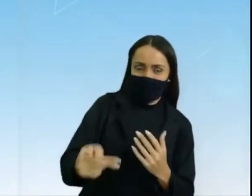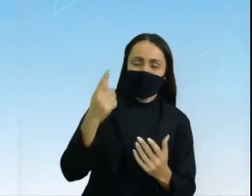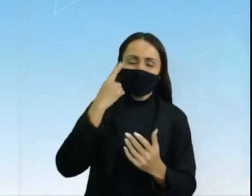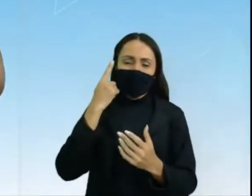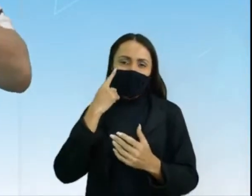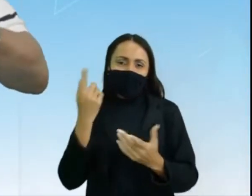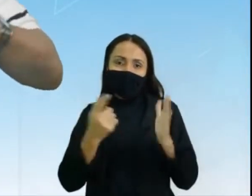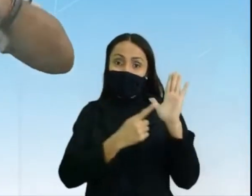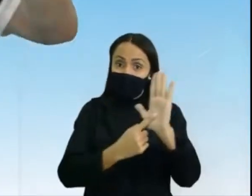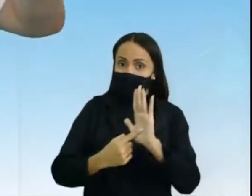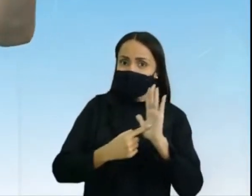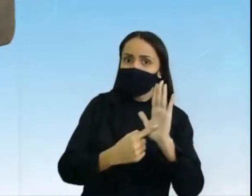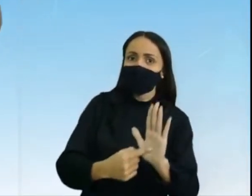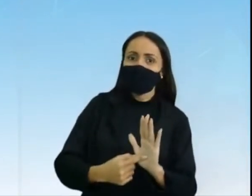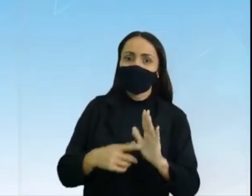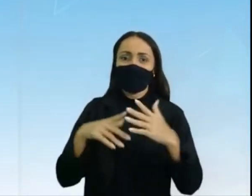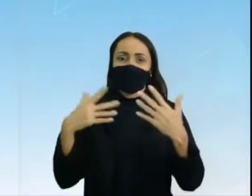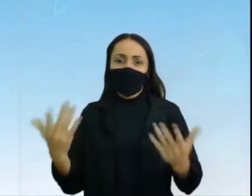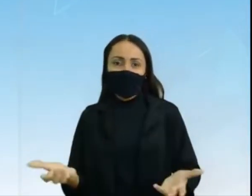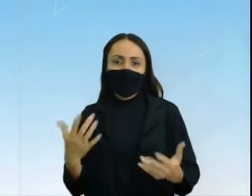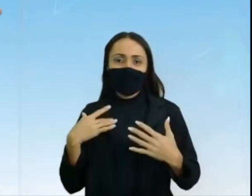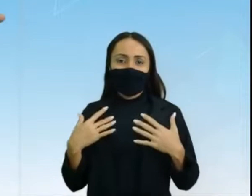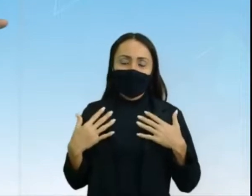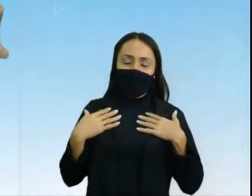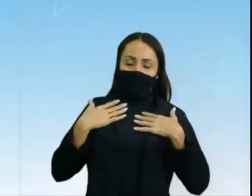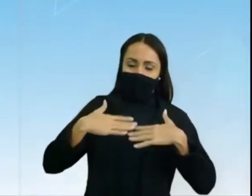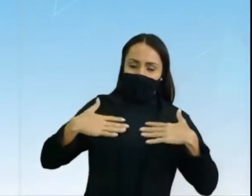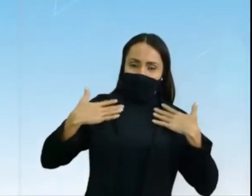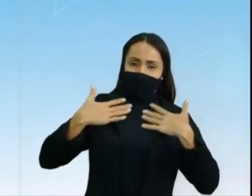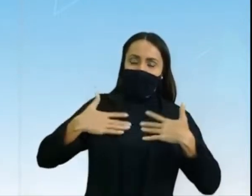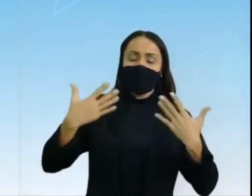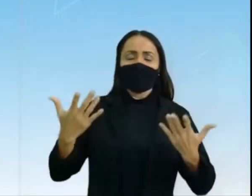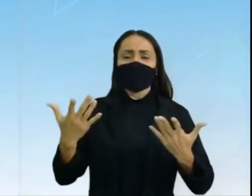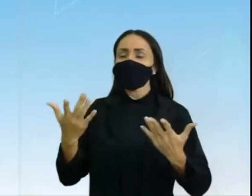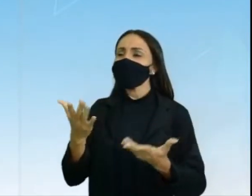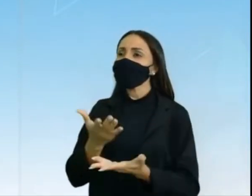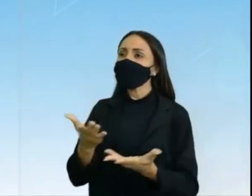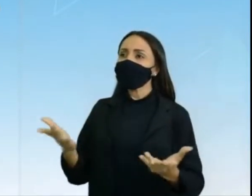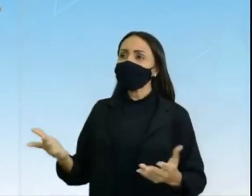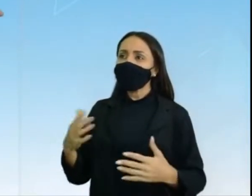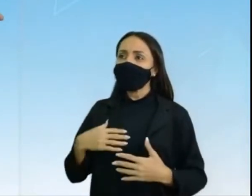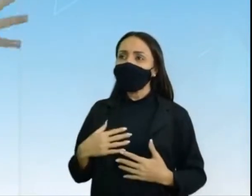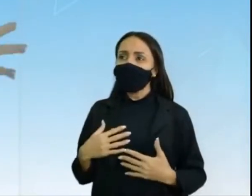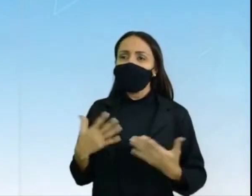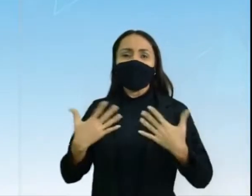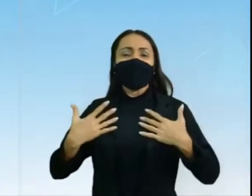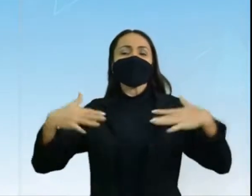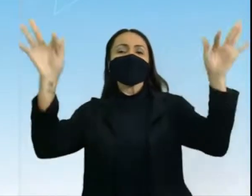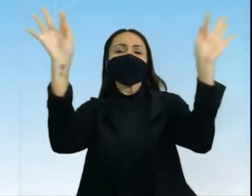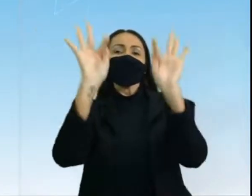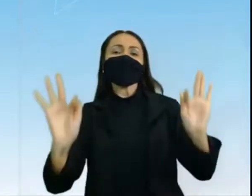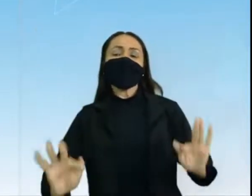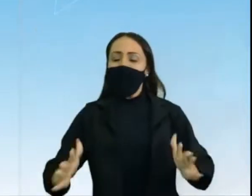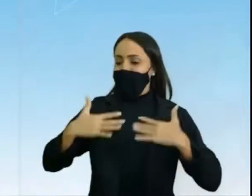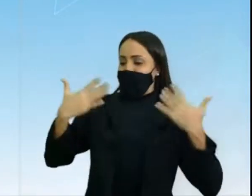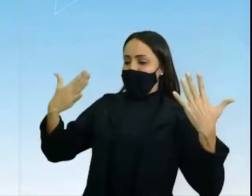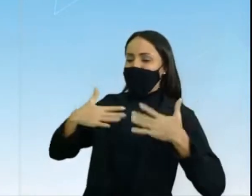mostrar para nós, triste, alegre, cansado. E professora, estou feliz, como é que seria hoje?